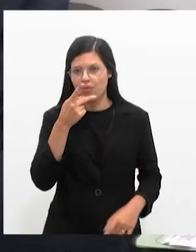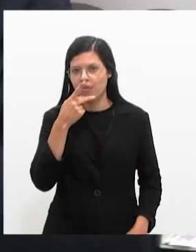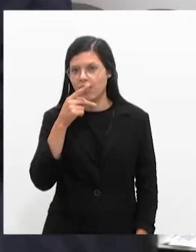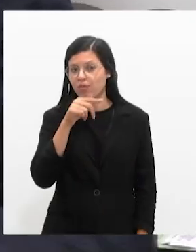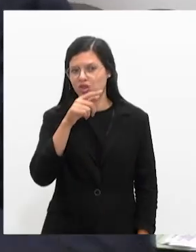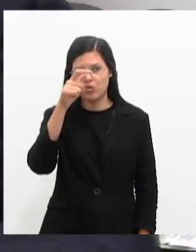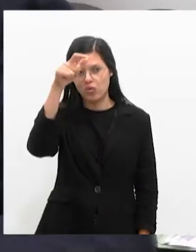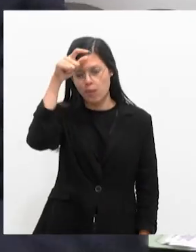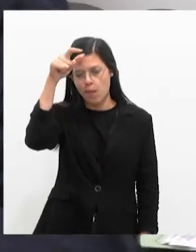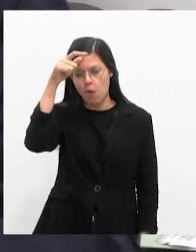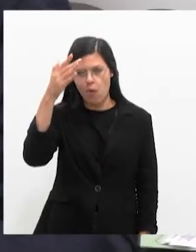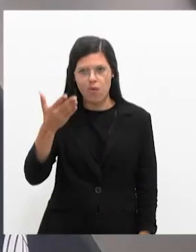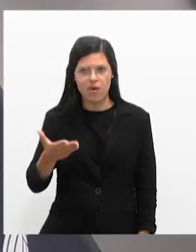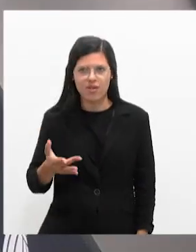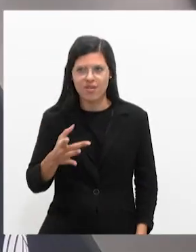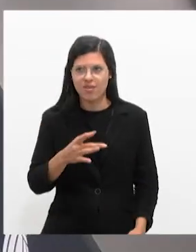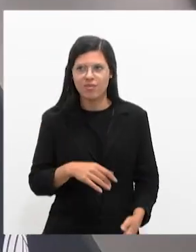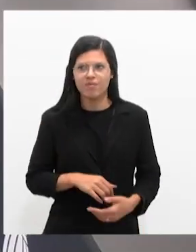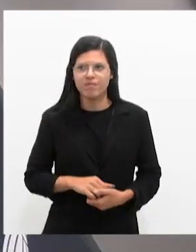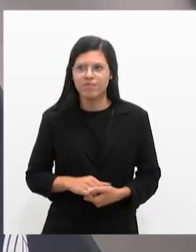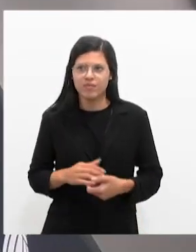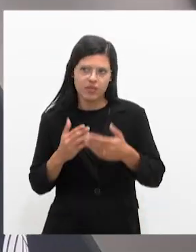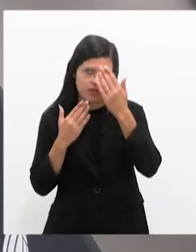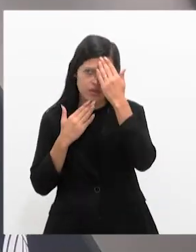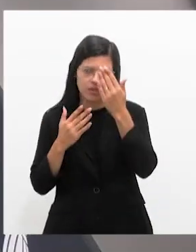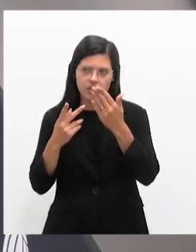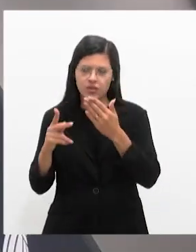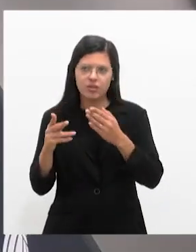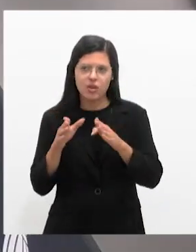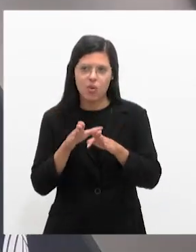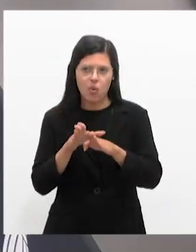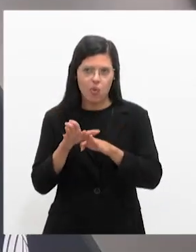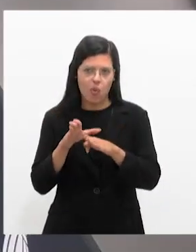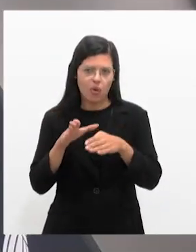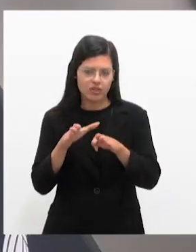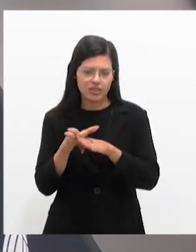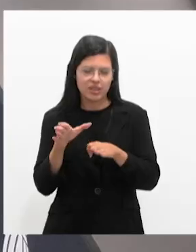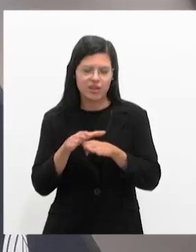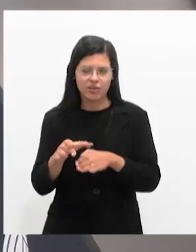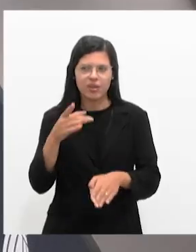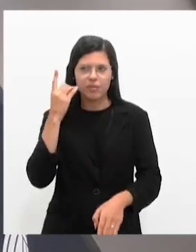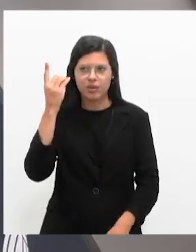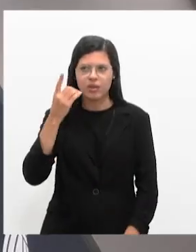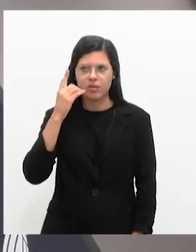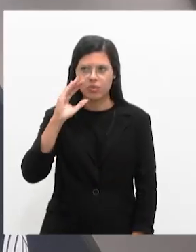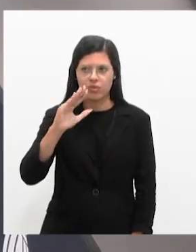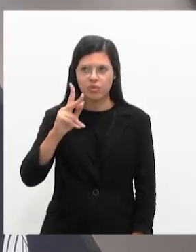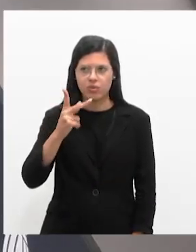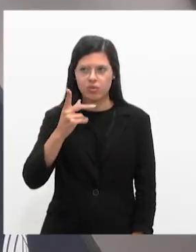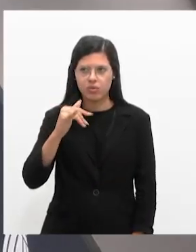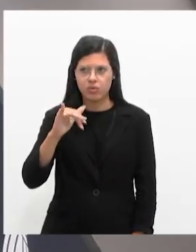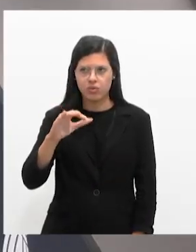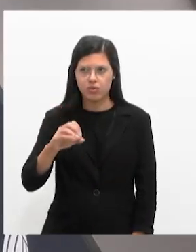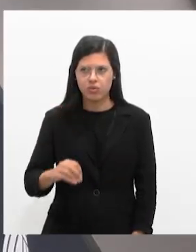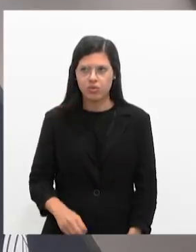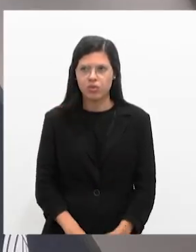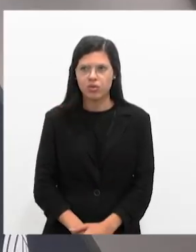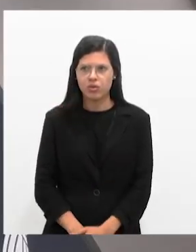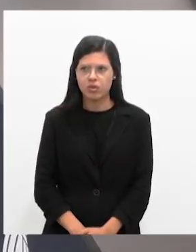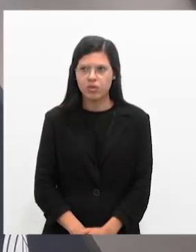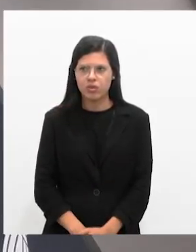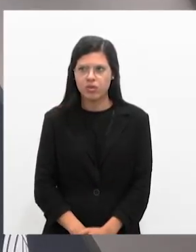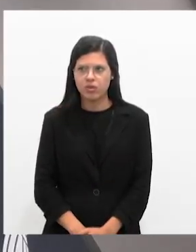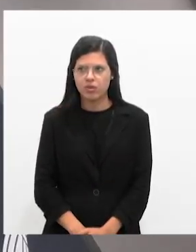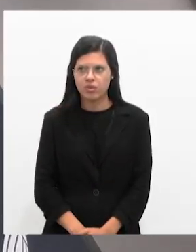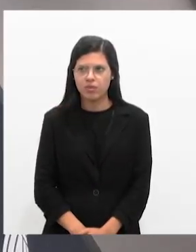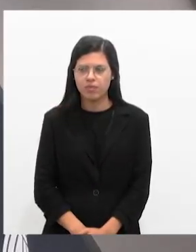Eu já conheço isso. Agradeço o seu conselho. Muito obrigado, senhor, pela vista. Vossa Excelência é um grande conselheiro. Eu só queria pontuar, fazer